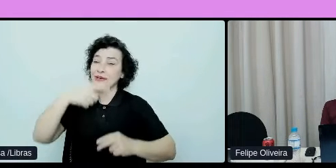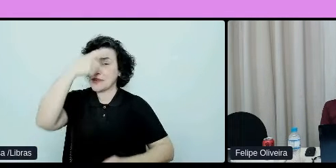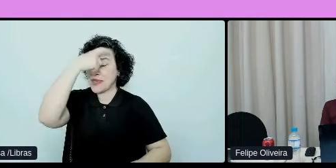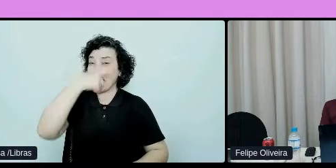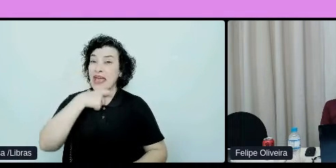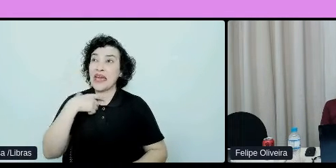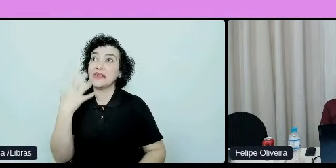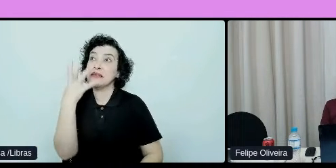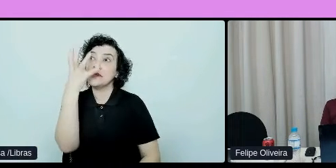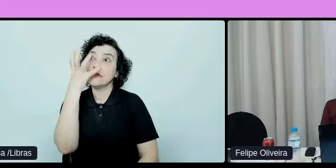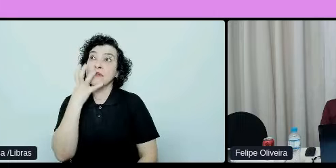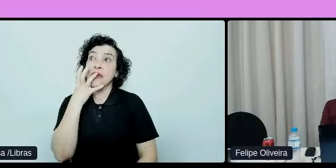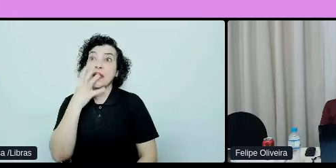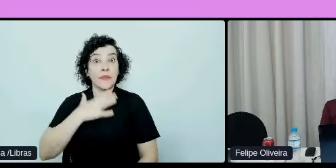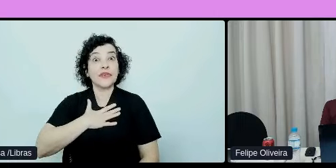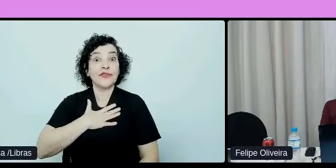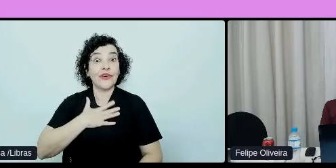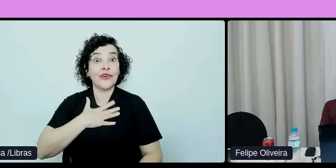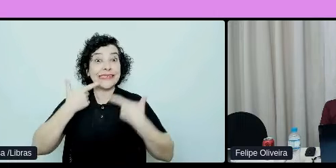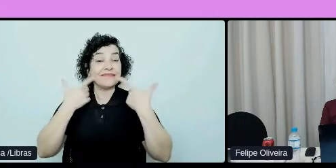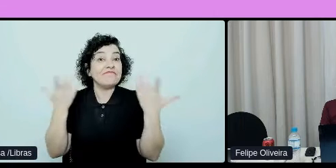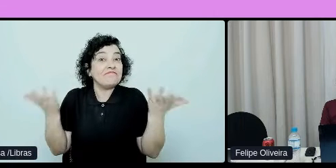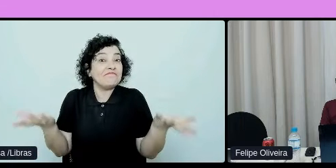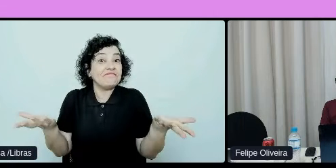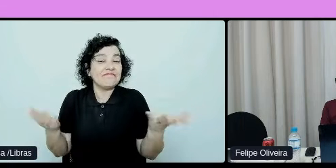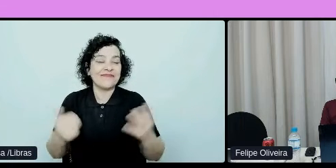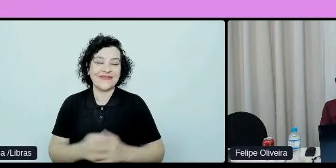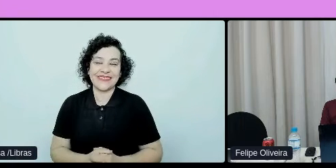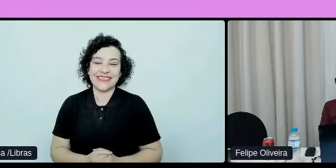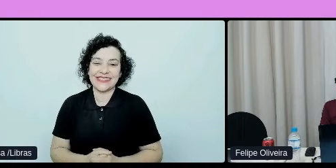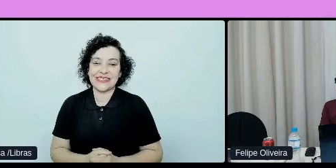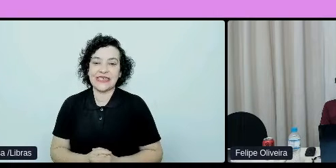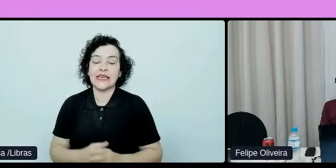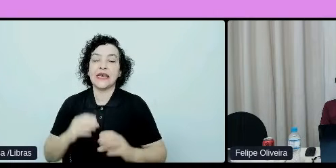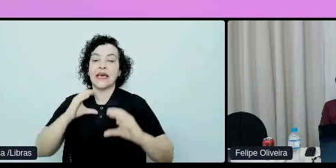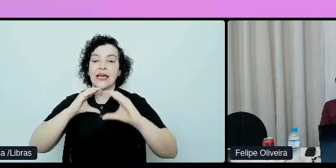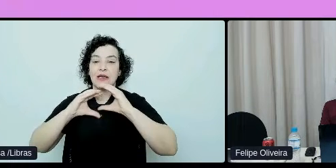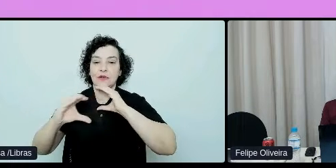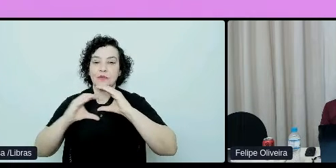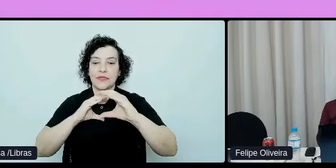perceber. E, bom, da parte da comunicação,